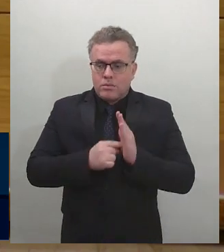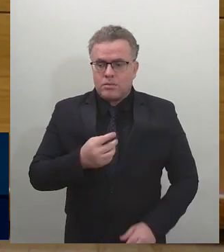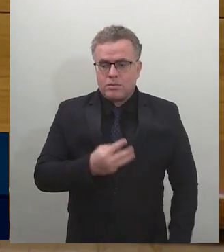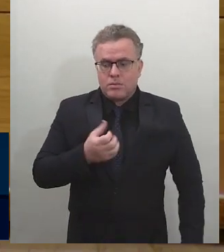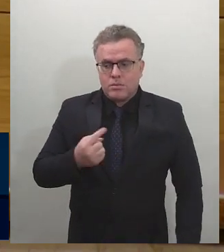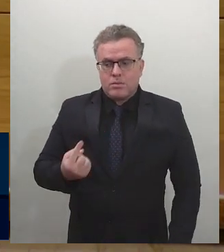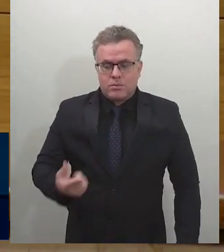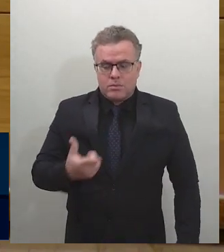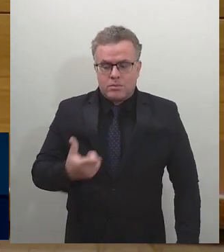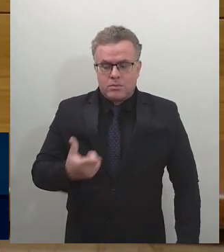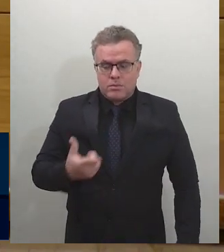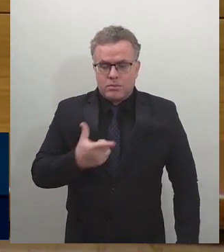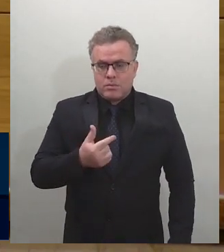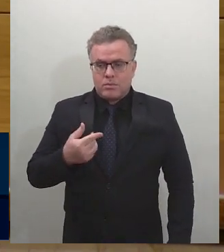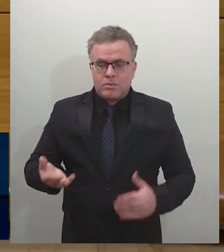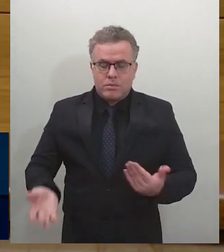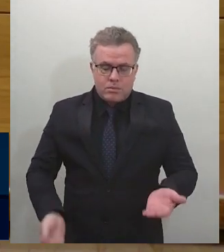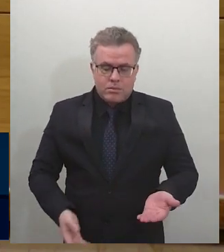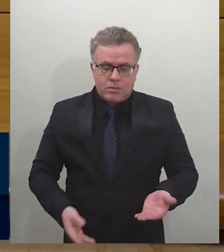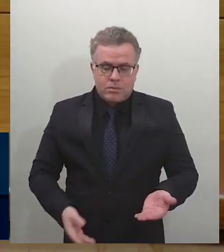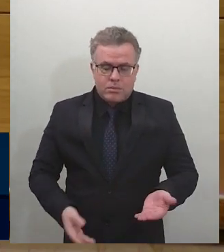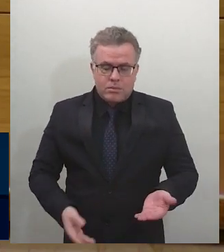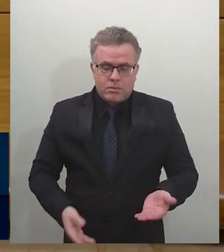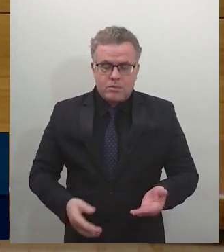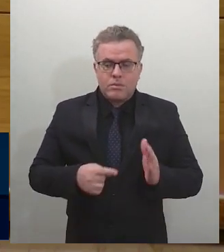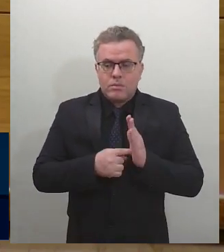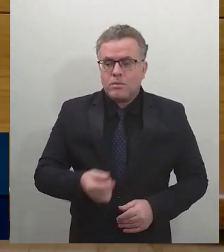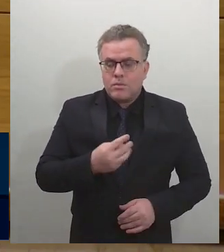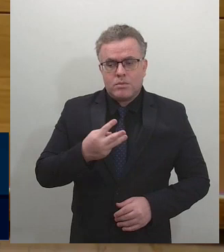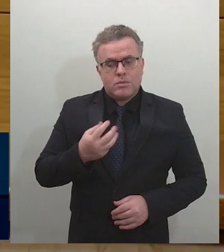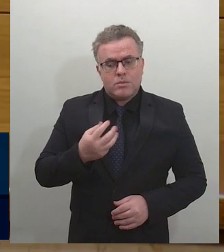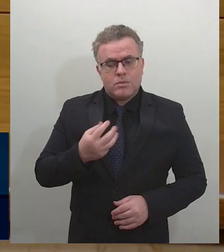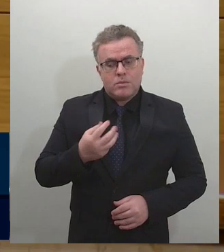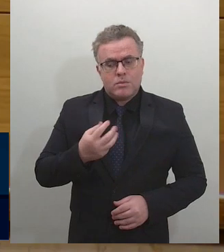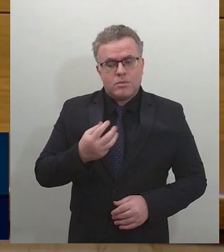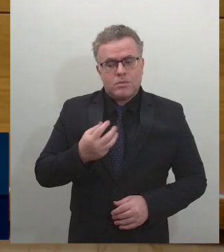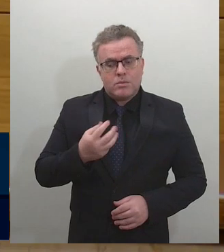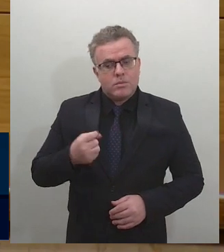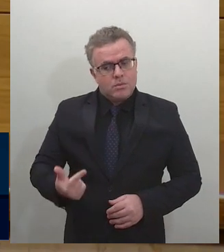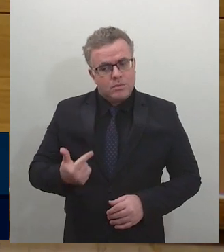Indicação 382/2023, deputado Ibrahim de Valmi. Indicação